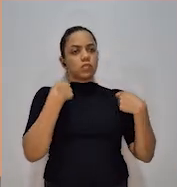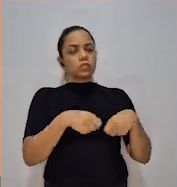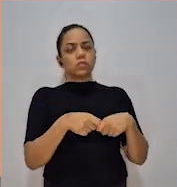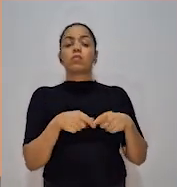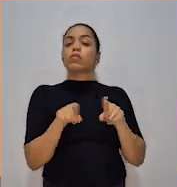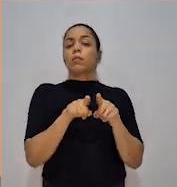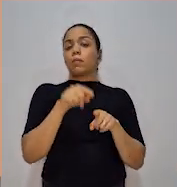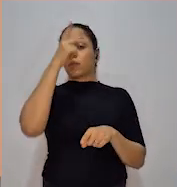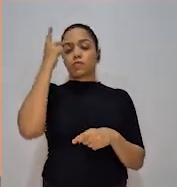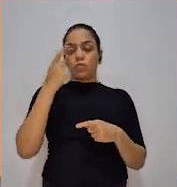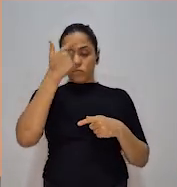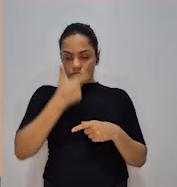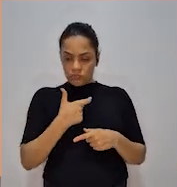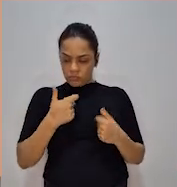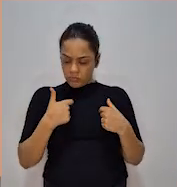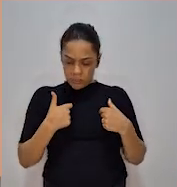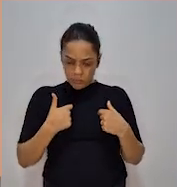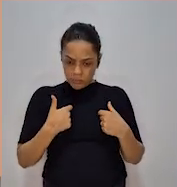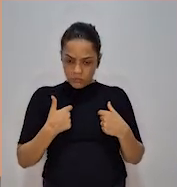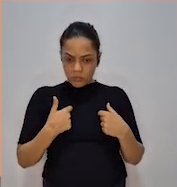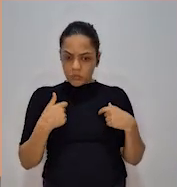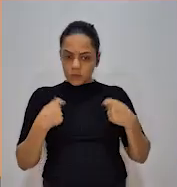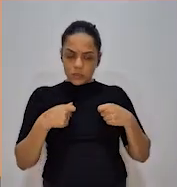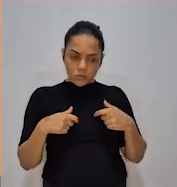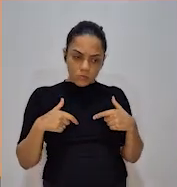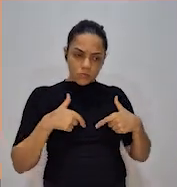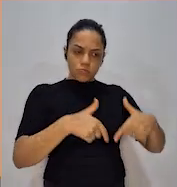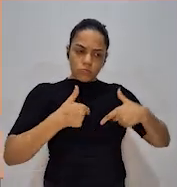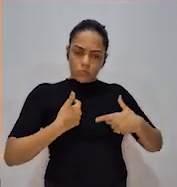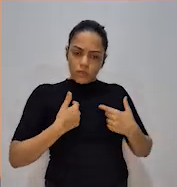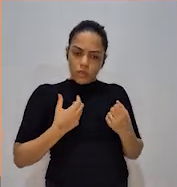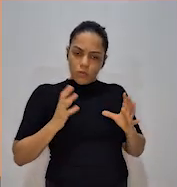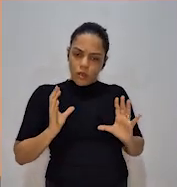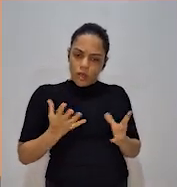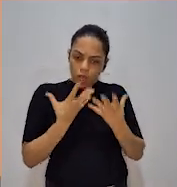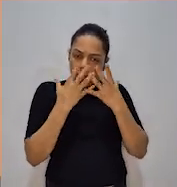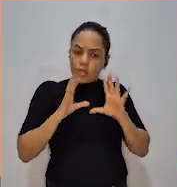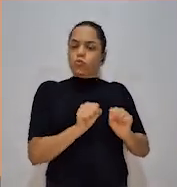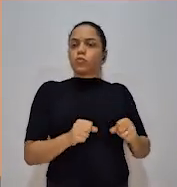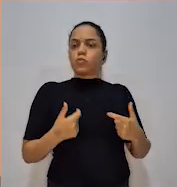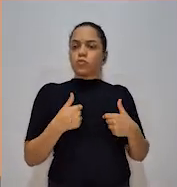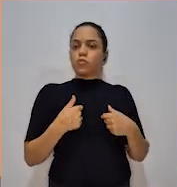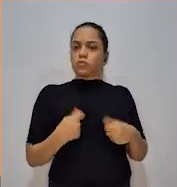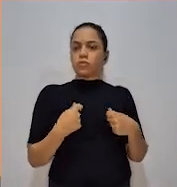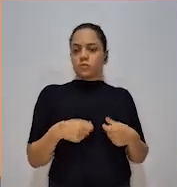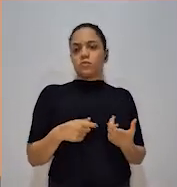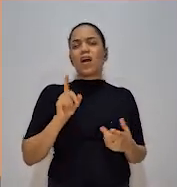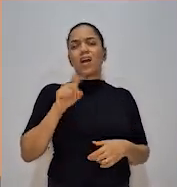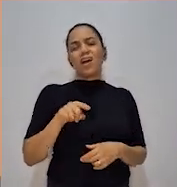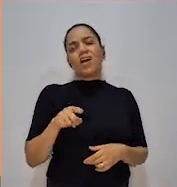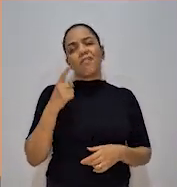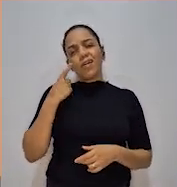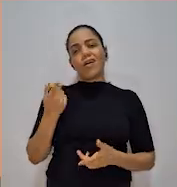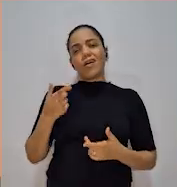assumir esse papel, né? De advogar em causa própria também, que é uma coisa bem importante. Vejam como é importante a política pública, né?